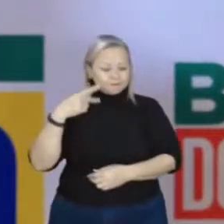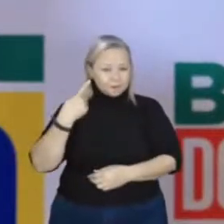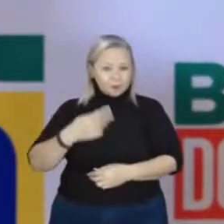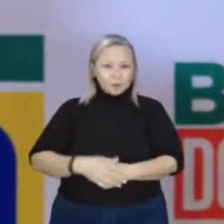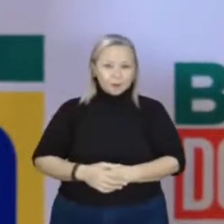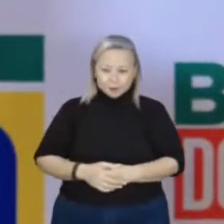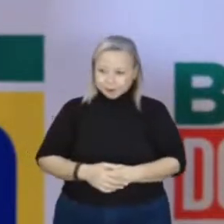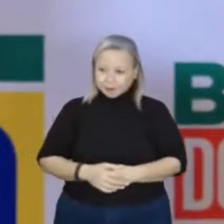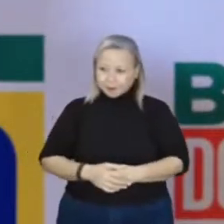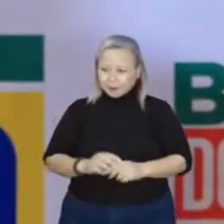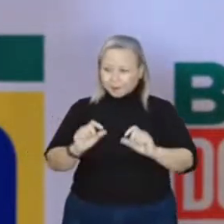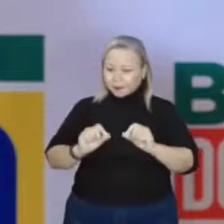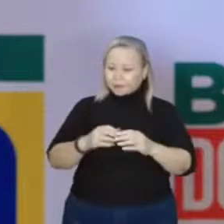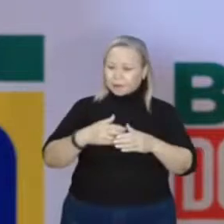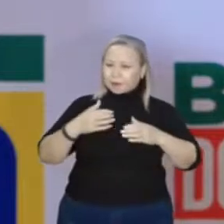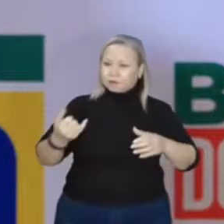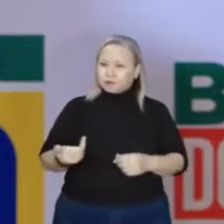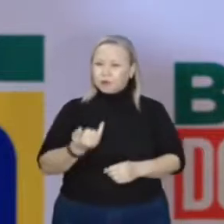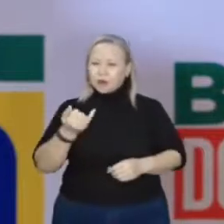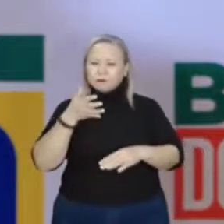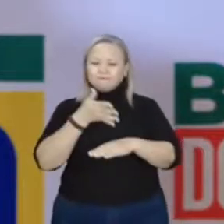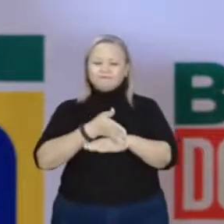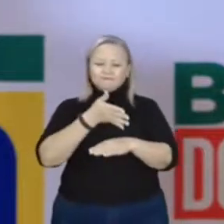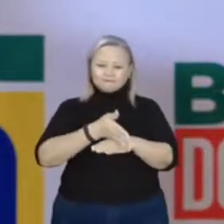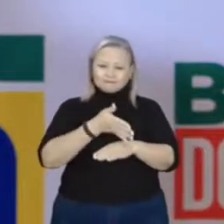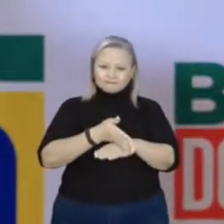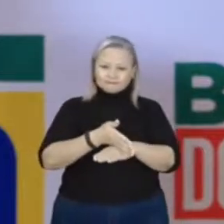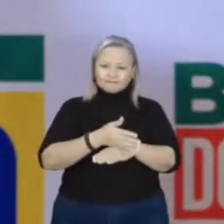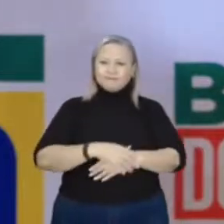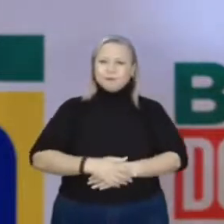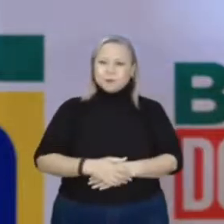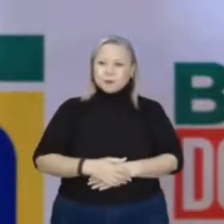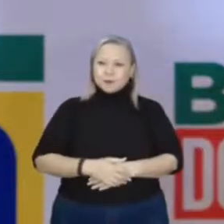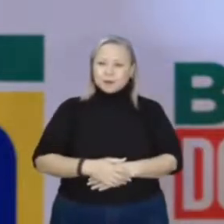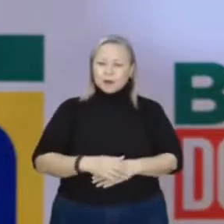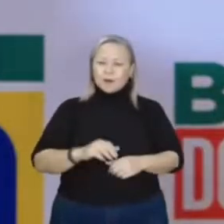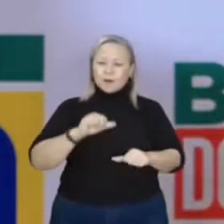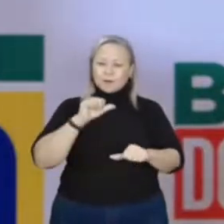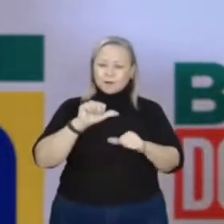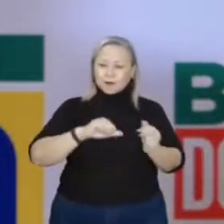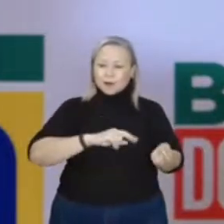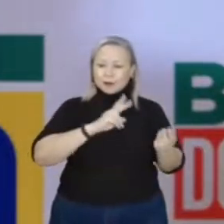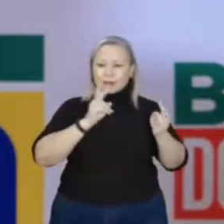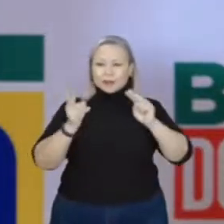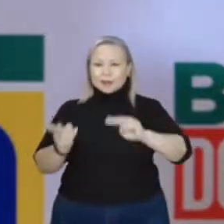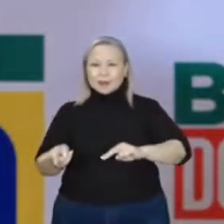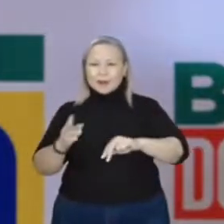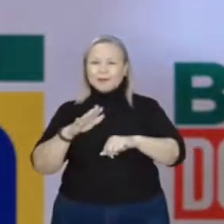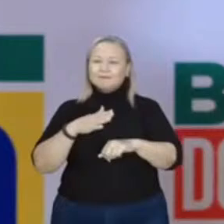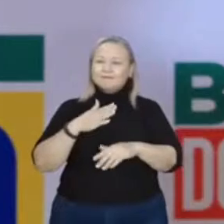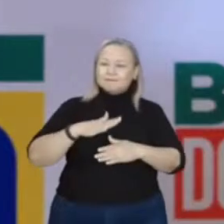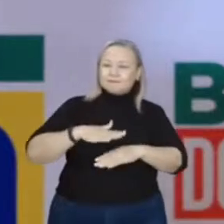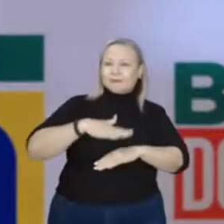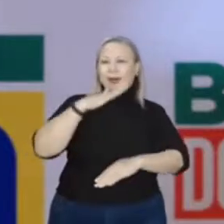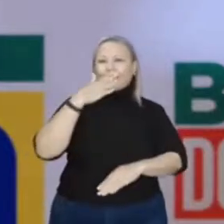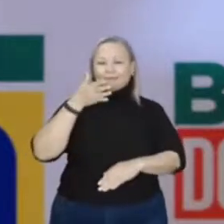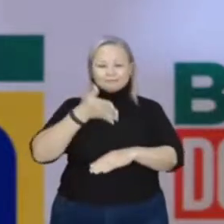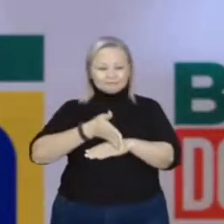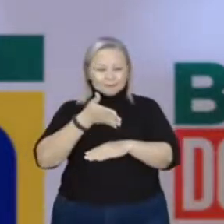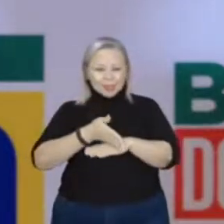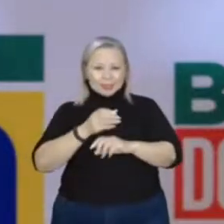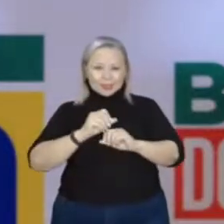uma grande participação. Foi a transição mais participativa e